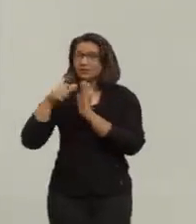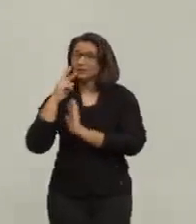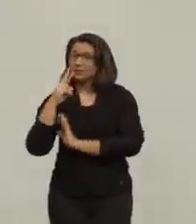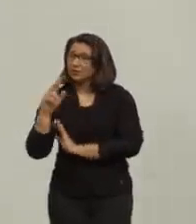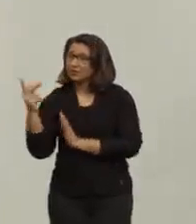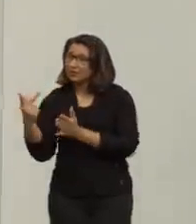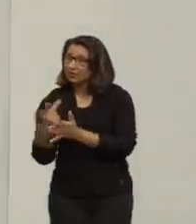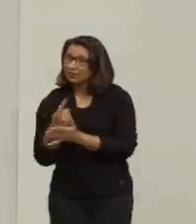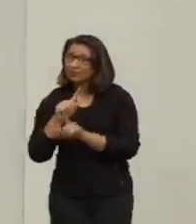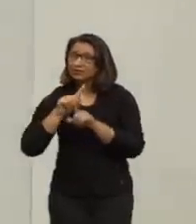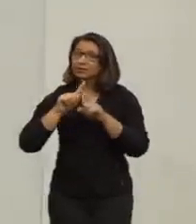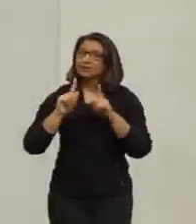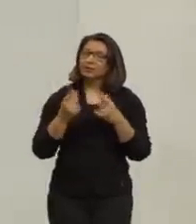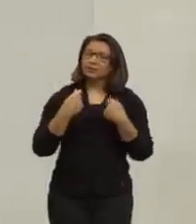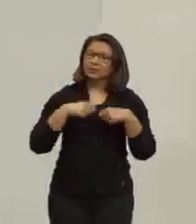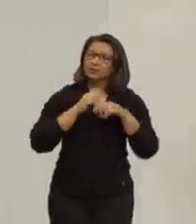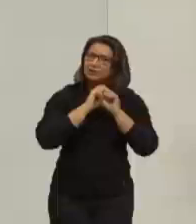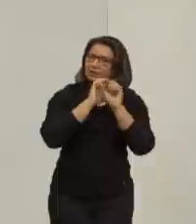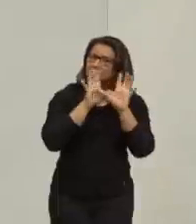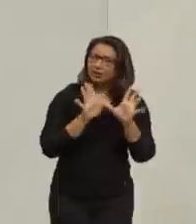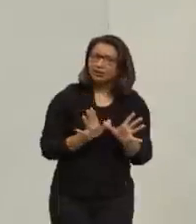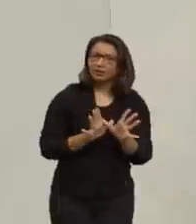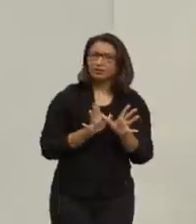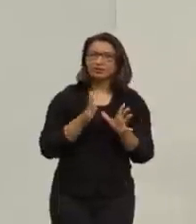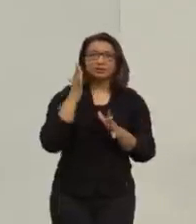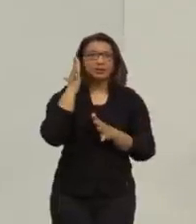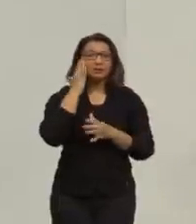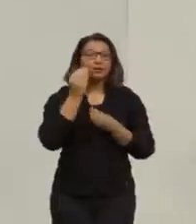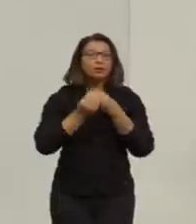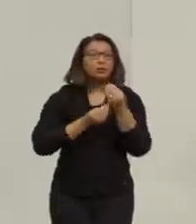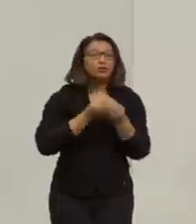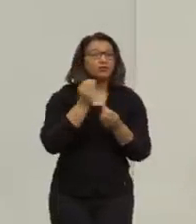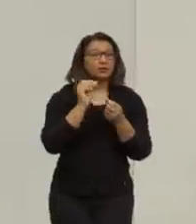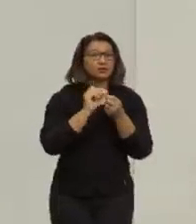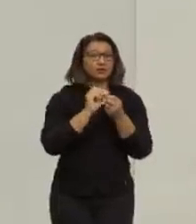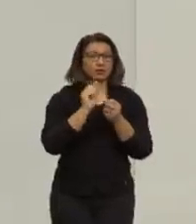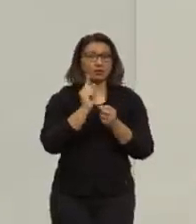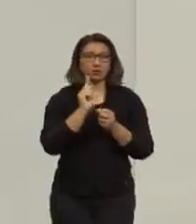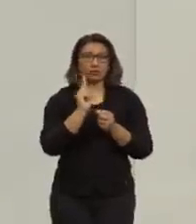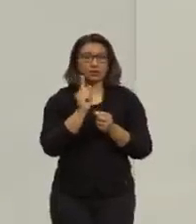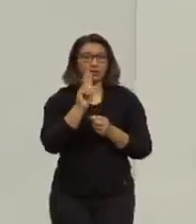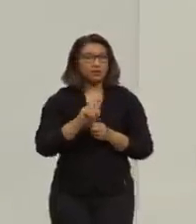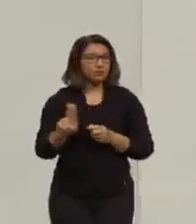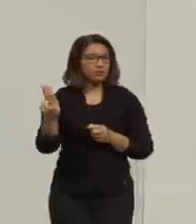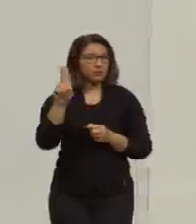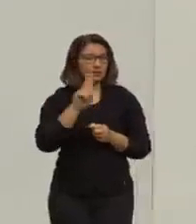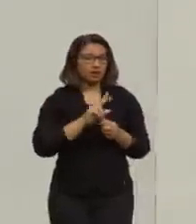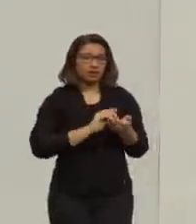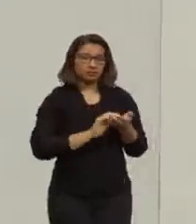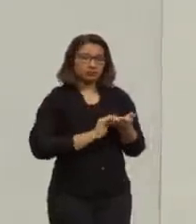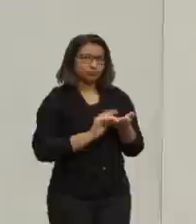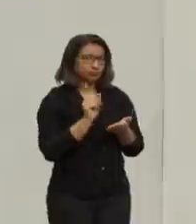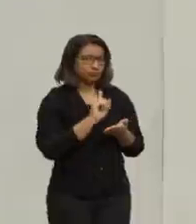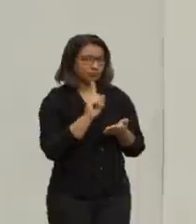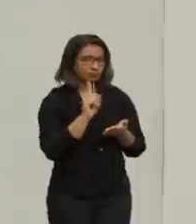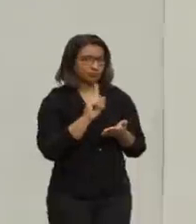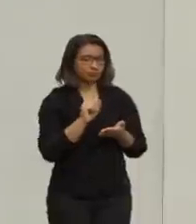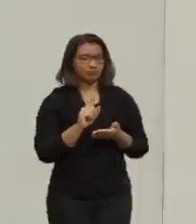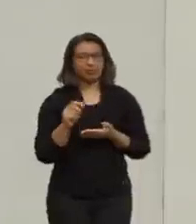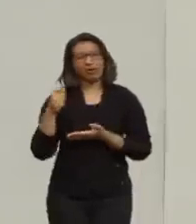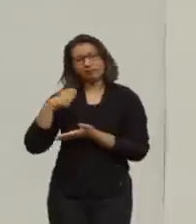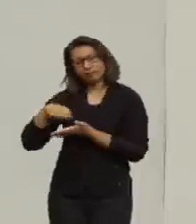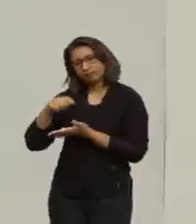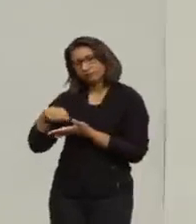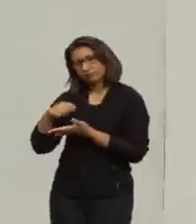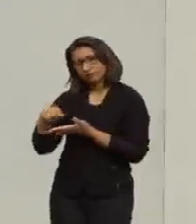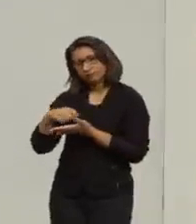Certo? Então, nós temos que ter clareza disso. E como, né? Não é para fazer com a calculadora, é para fazer à mão, para a gente já ir